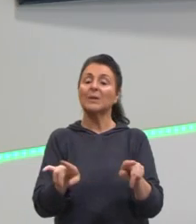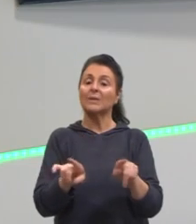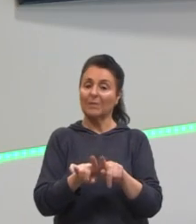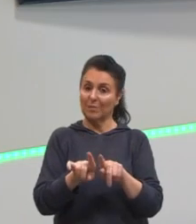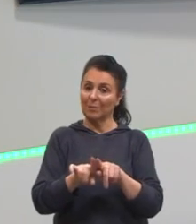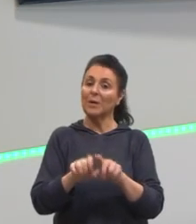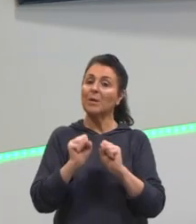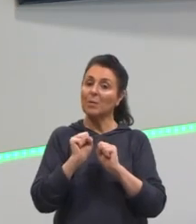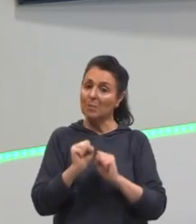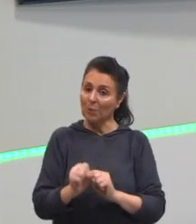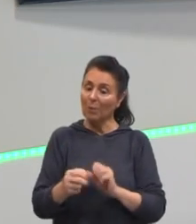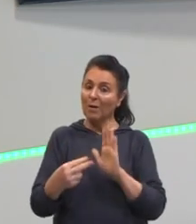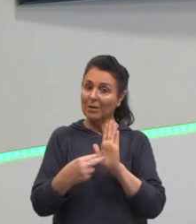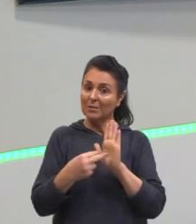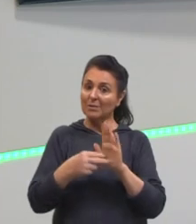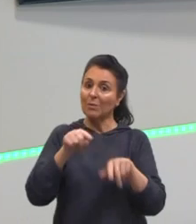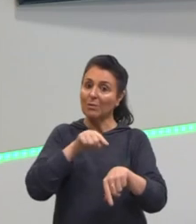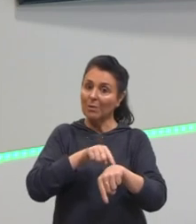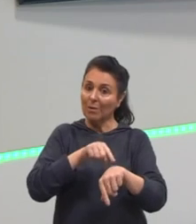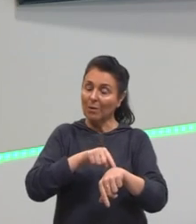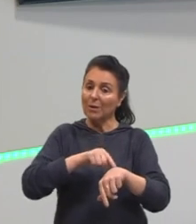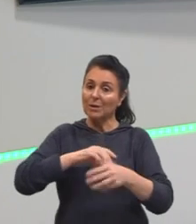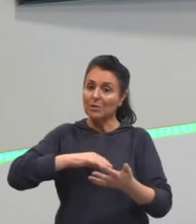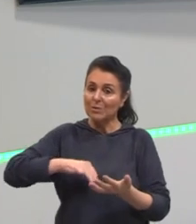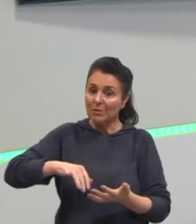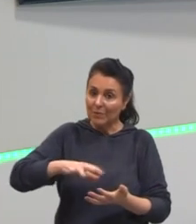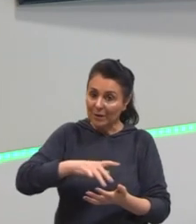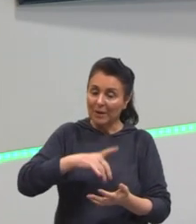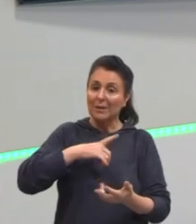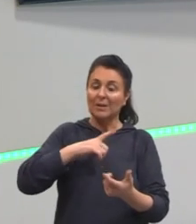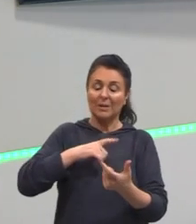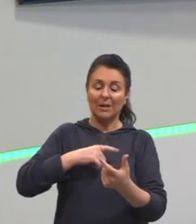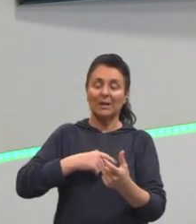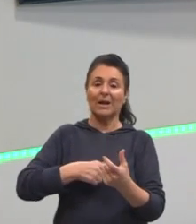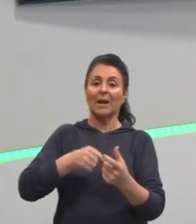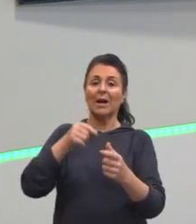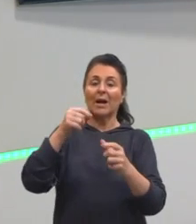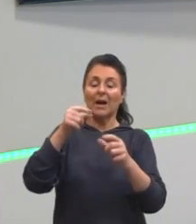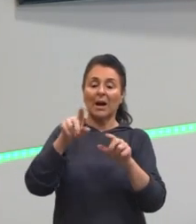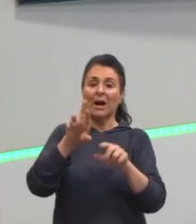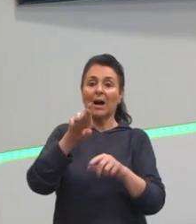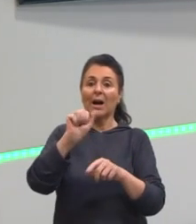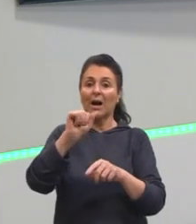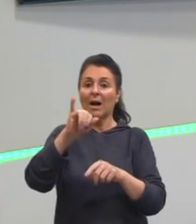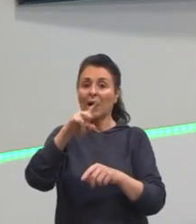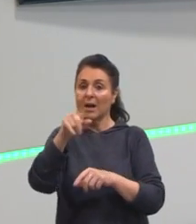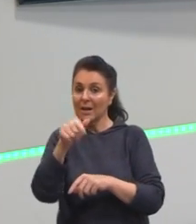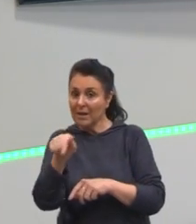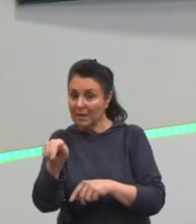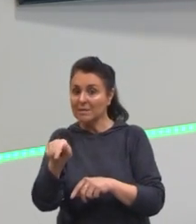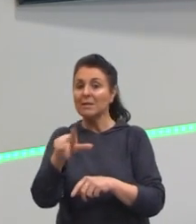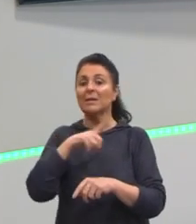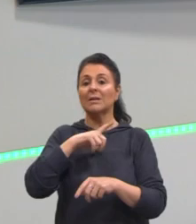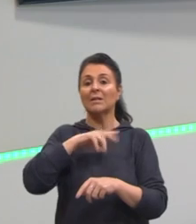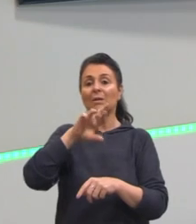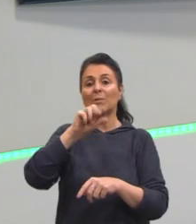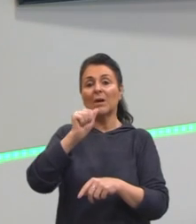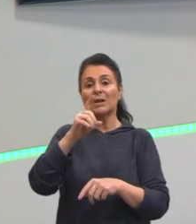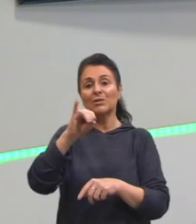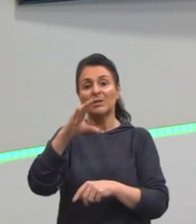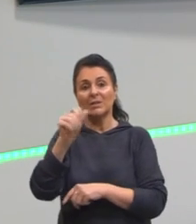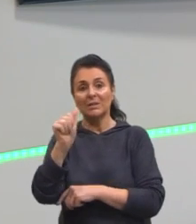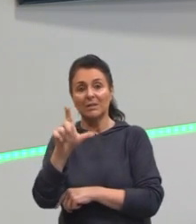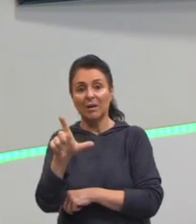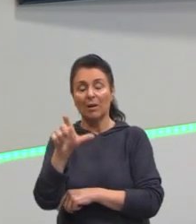de resolver uma questão que tem essa Raiz Esse radical nós podemos separar Alien fatores ou até na